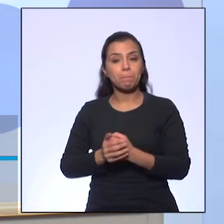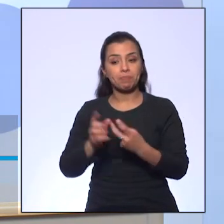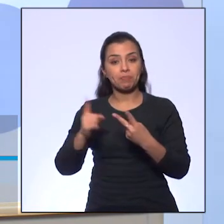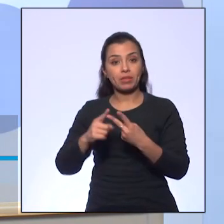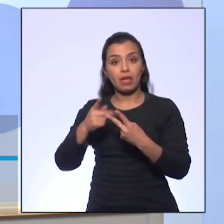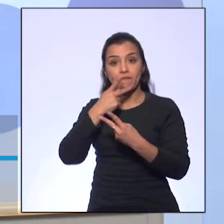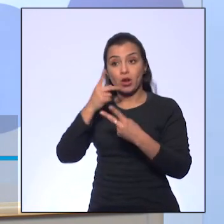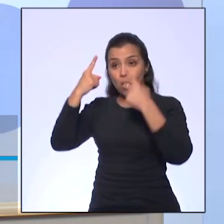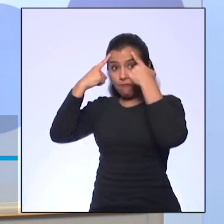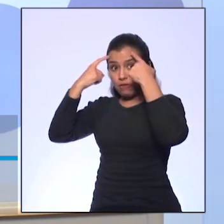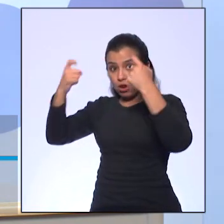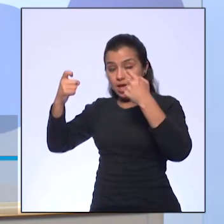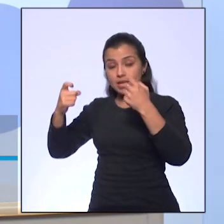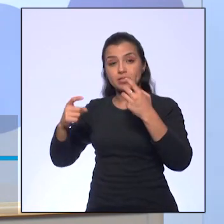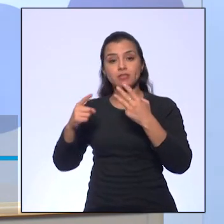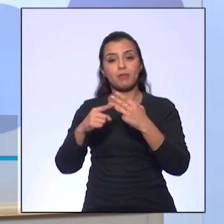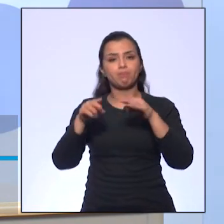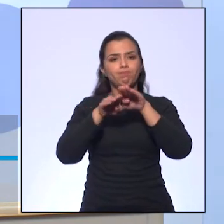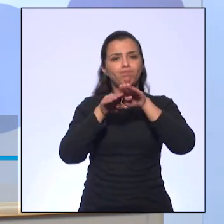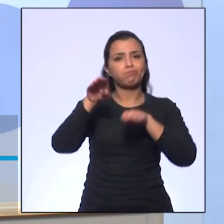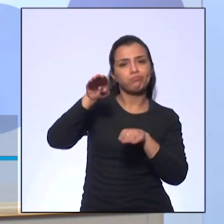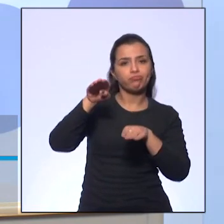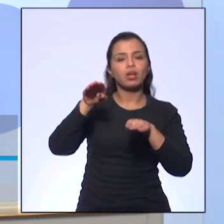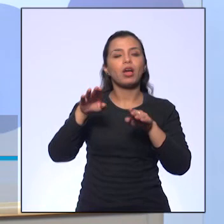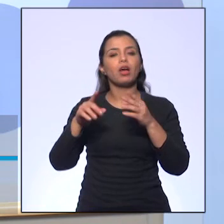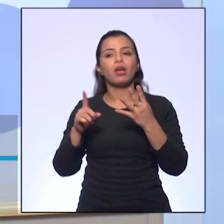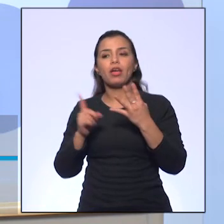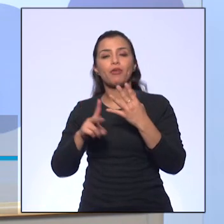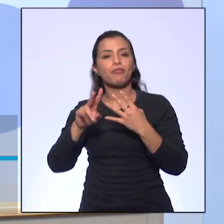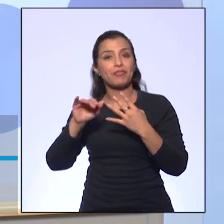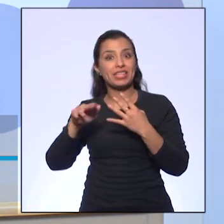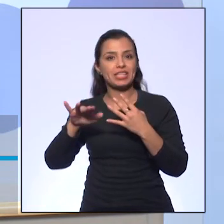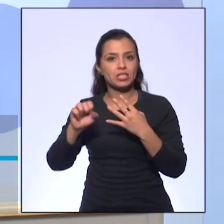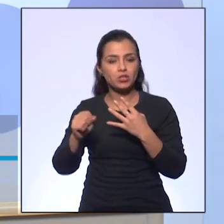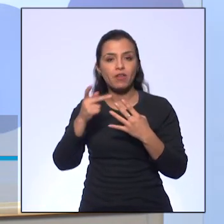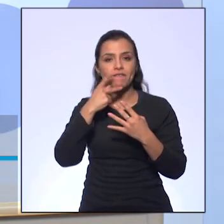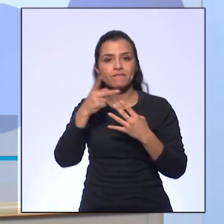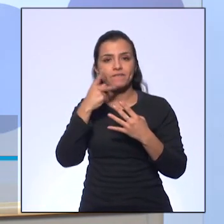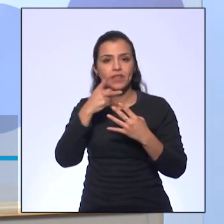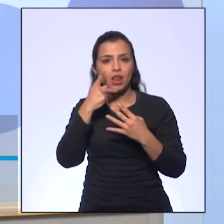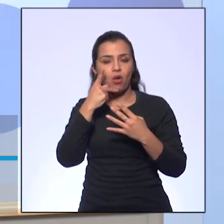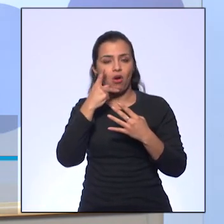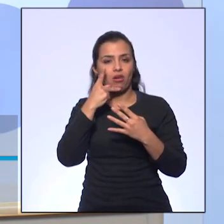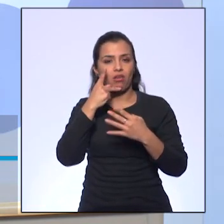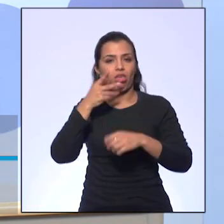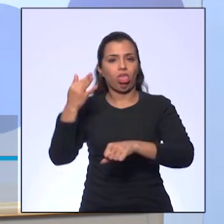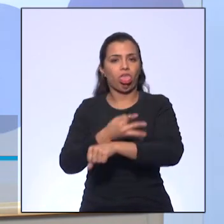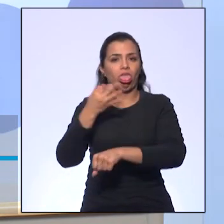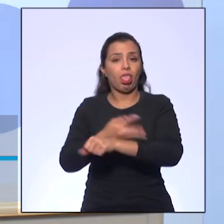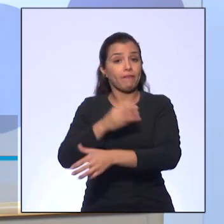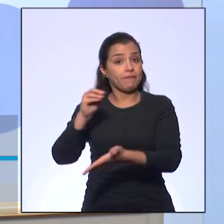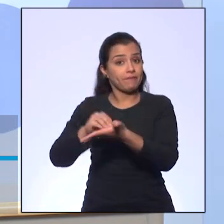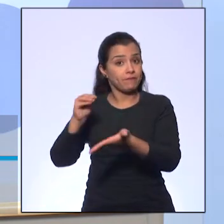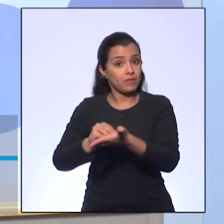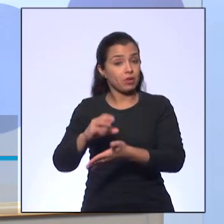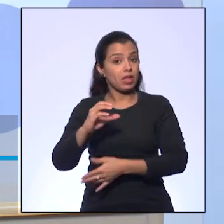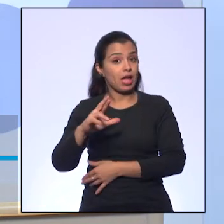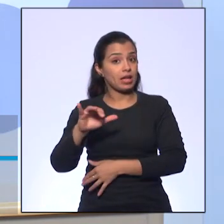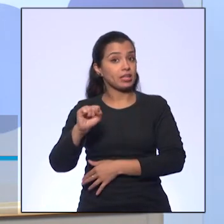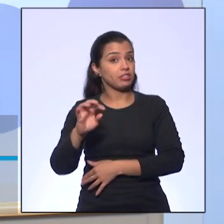violência, desigualdade, machismo. O Vinícius falou intolerância. A professora Cristina também